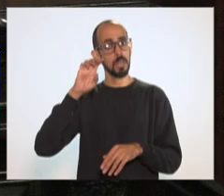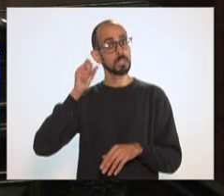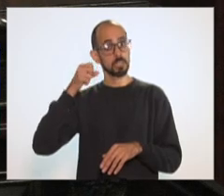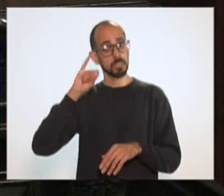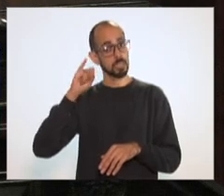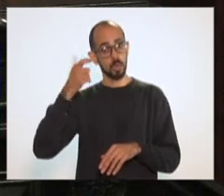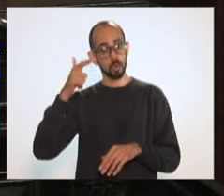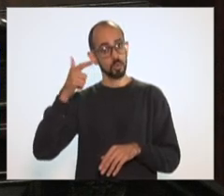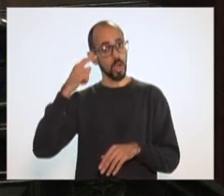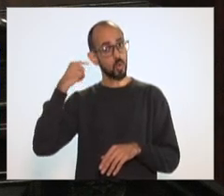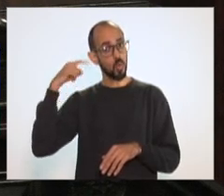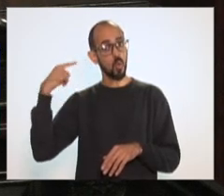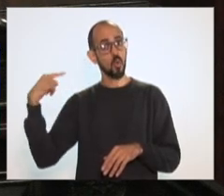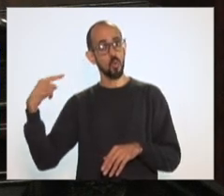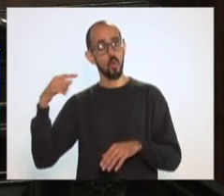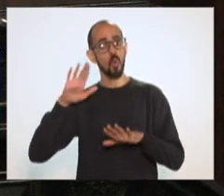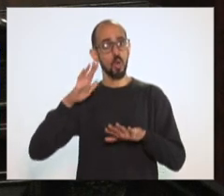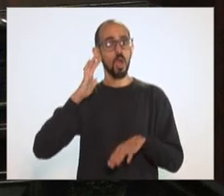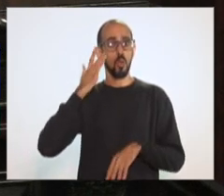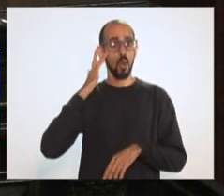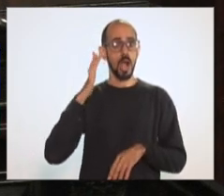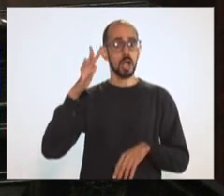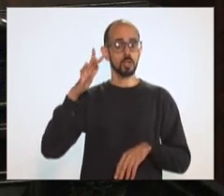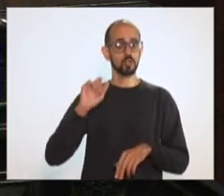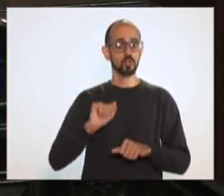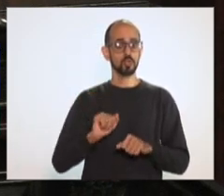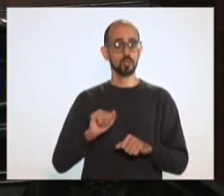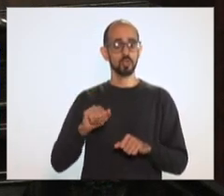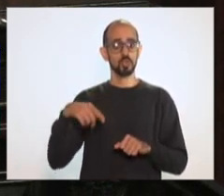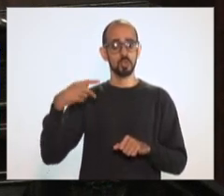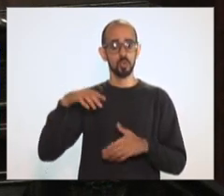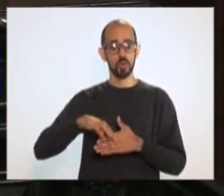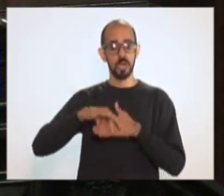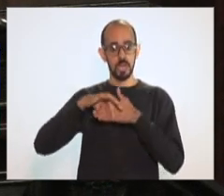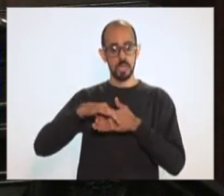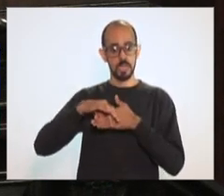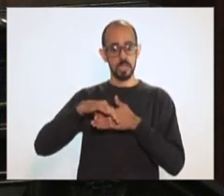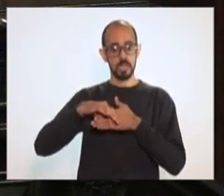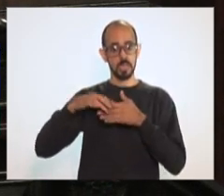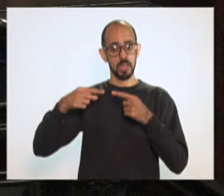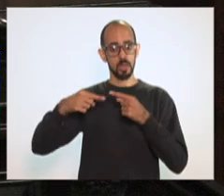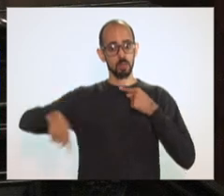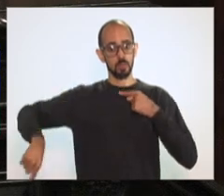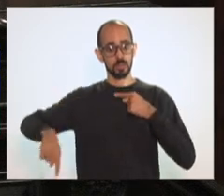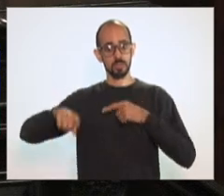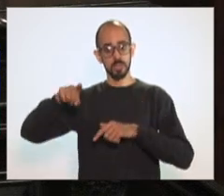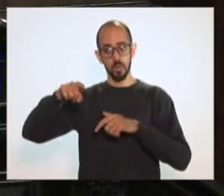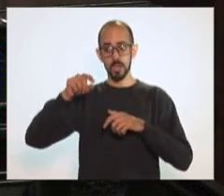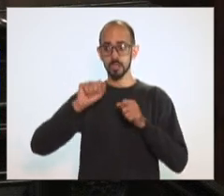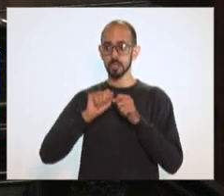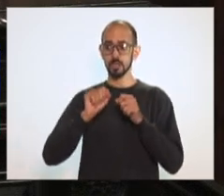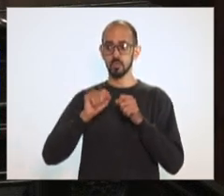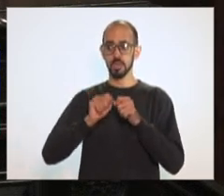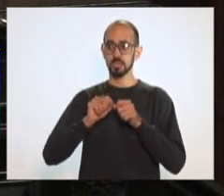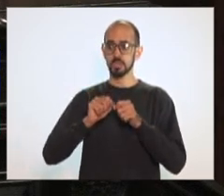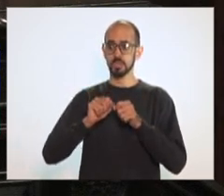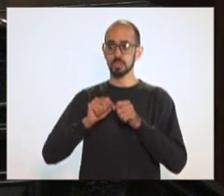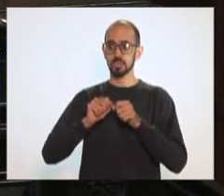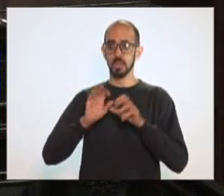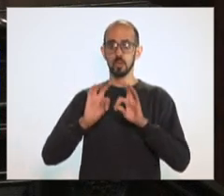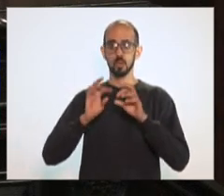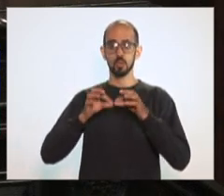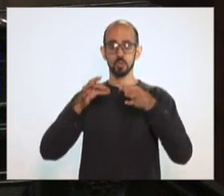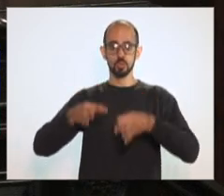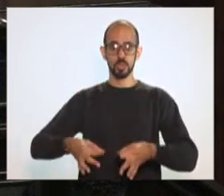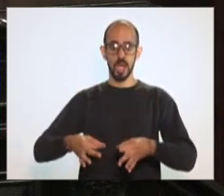o líder da oposição ousou afirmar aqui neste plenário que eles, sim, fazem a politização correta da doença. O